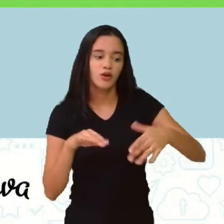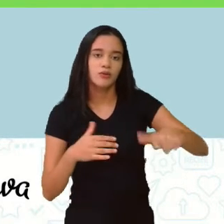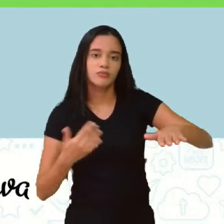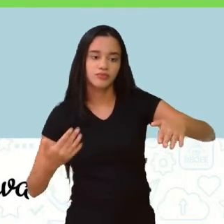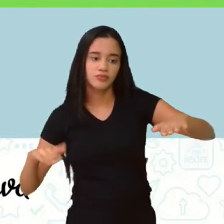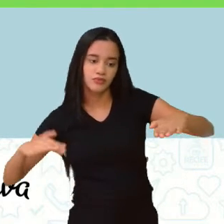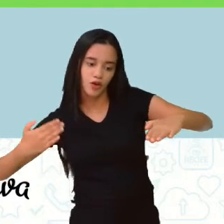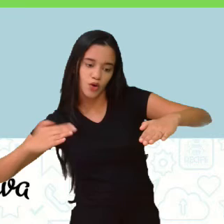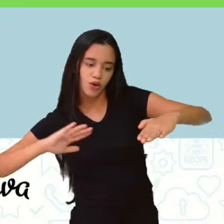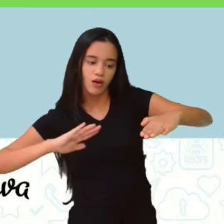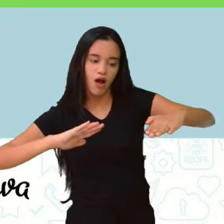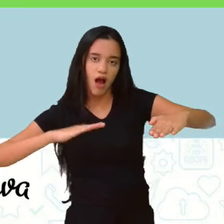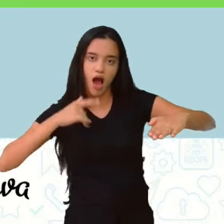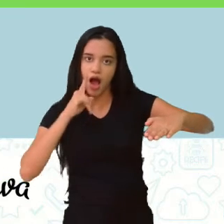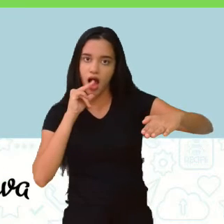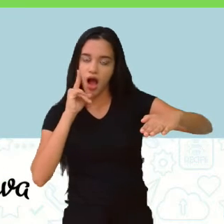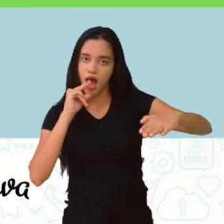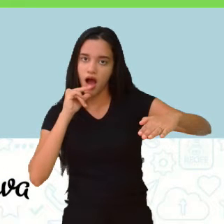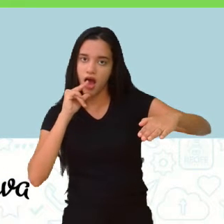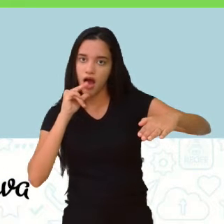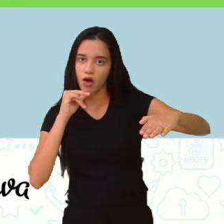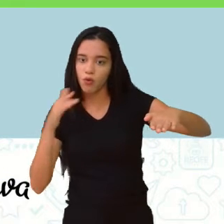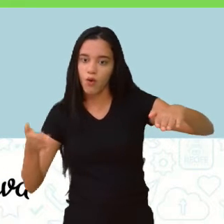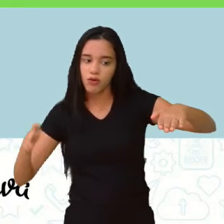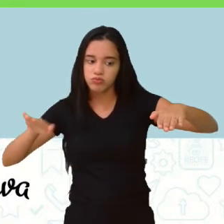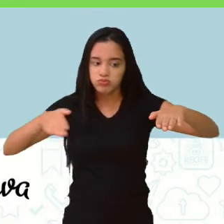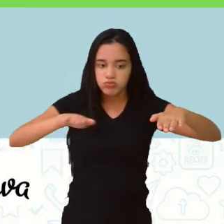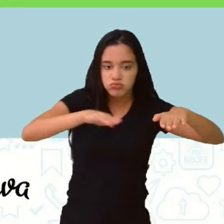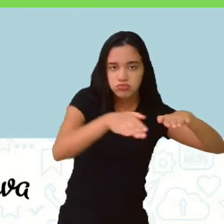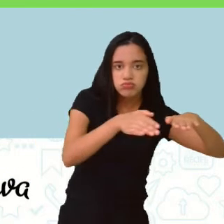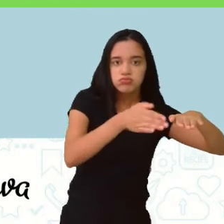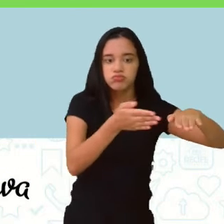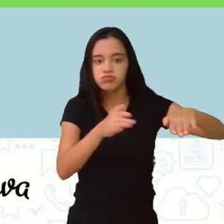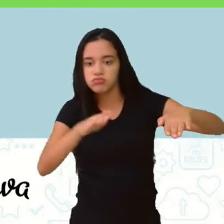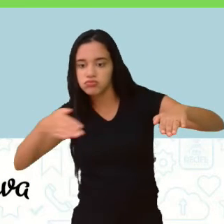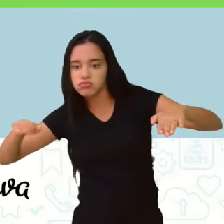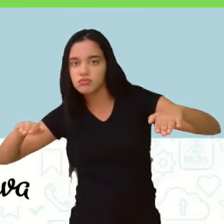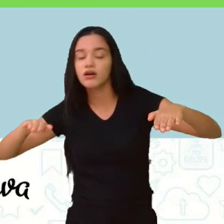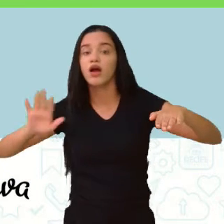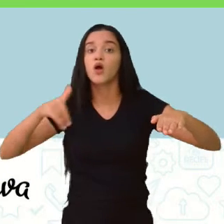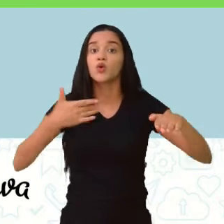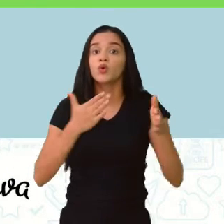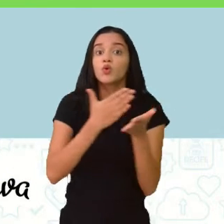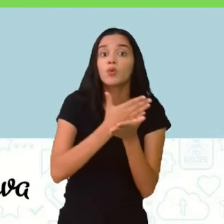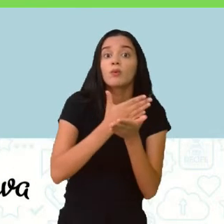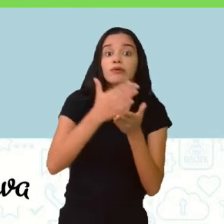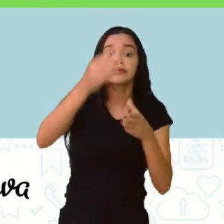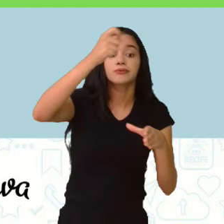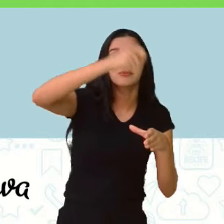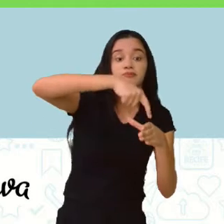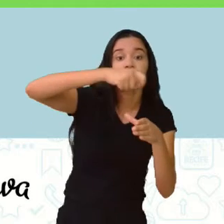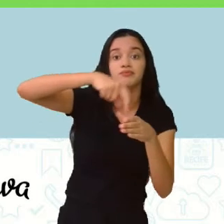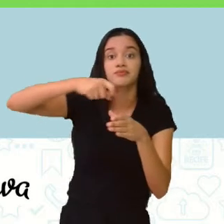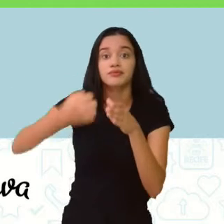se desenvolveu a cultura da cana-de-açúcar. Então, eles começaram a plantar a cana-de-açúcar, né? Começaram